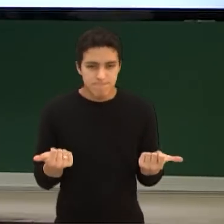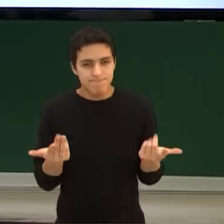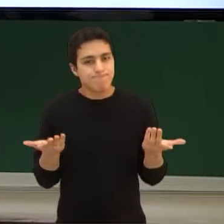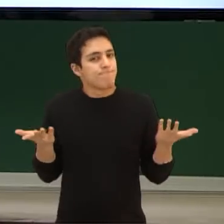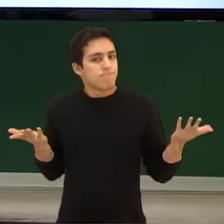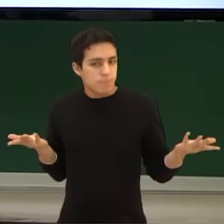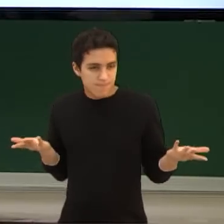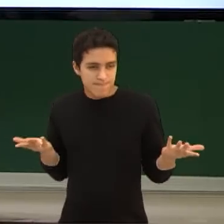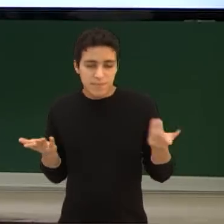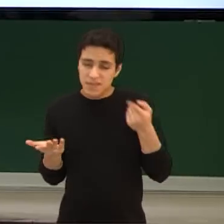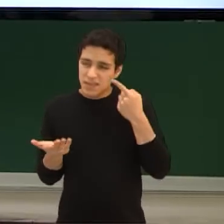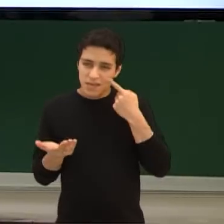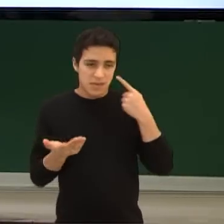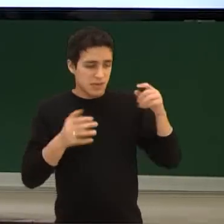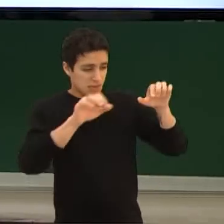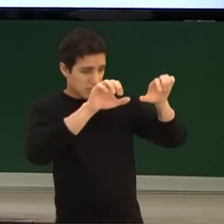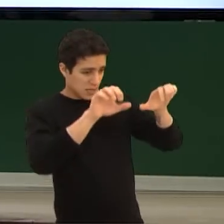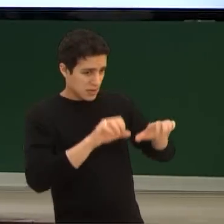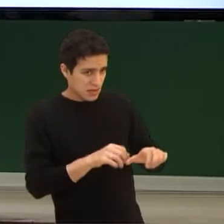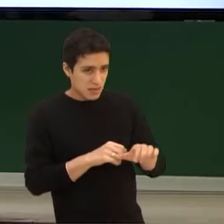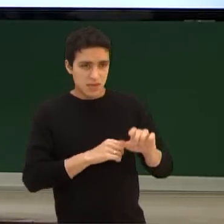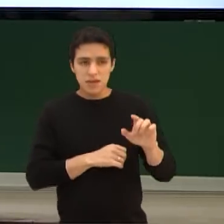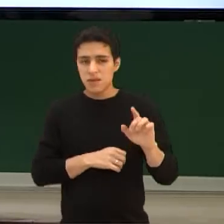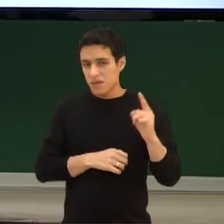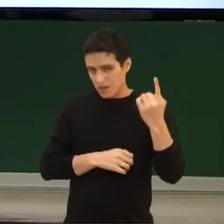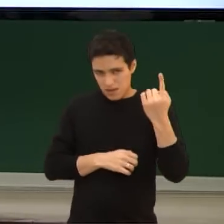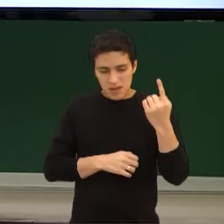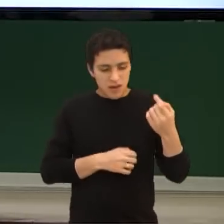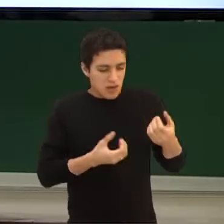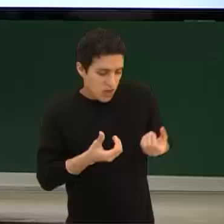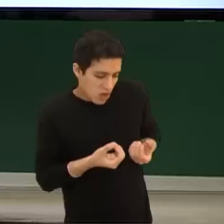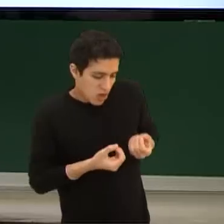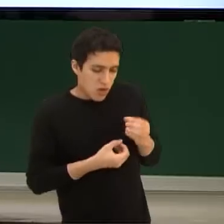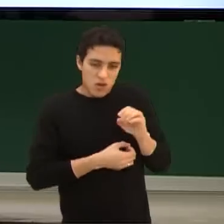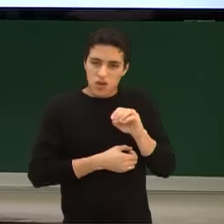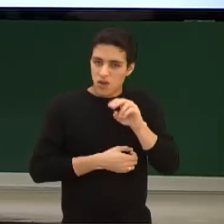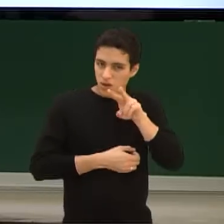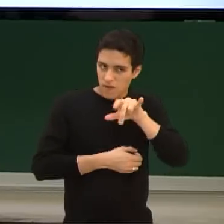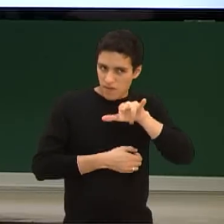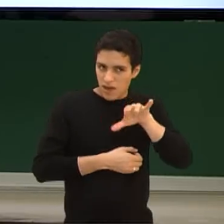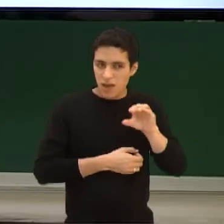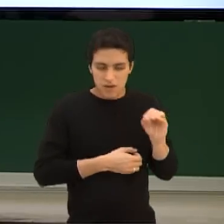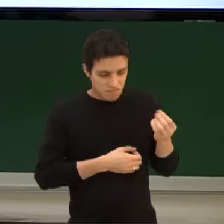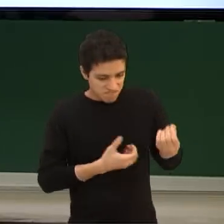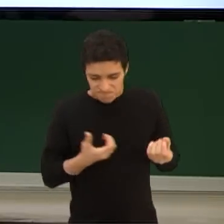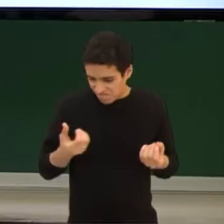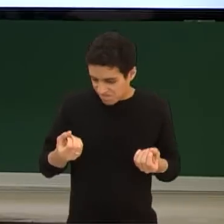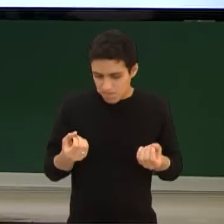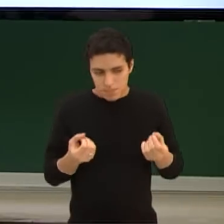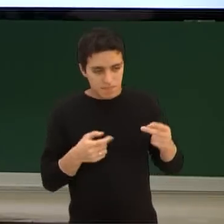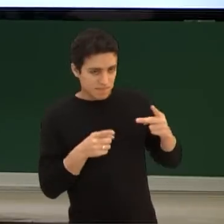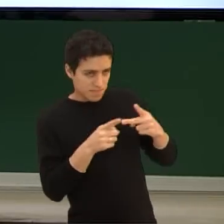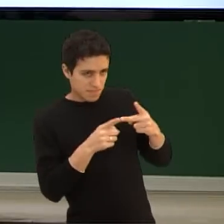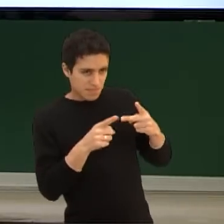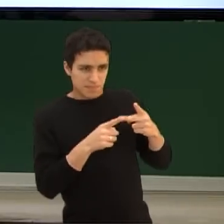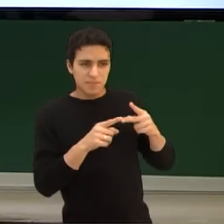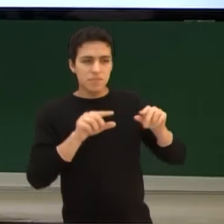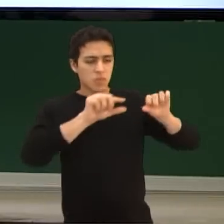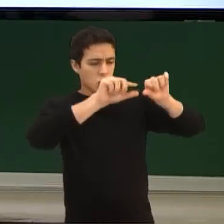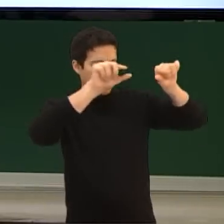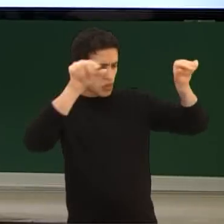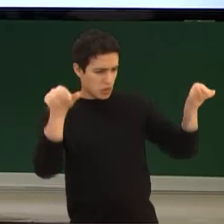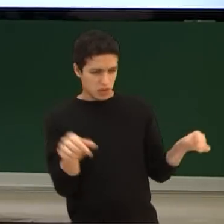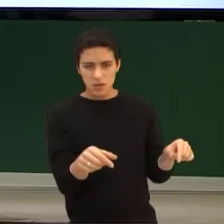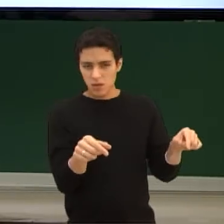E aí? A estrutura 1 é o ovário, né? São 2 ovários. A estrutura 2, esse canal